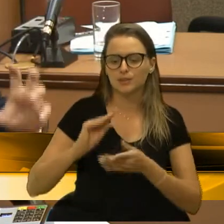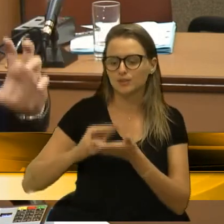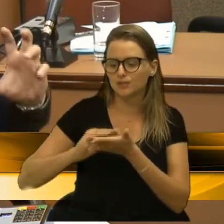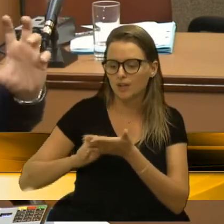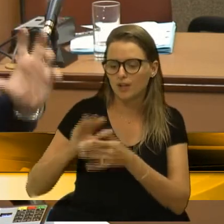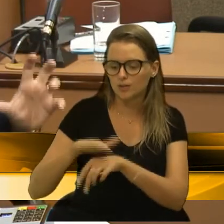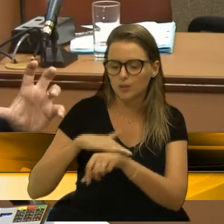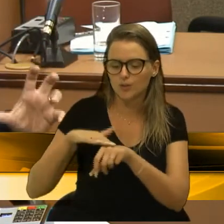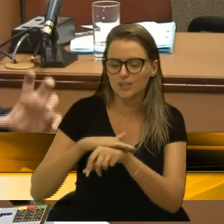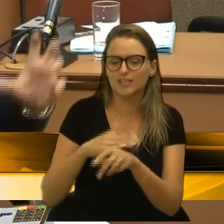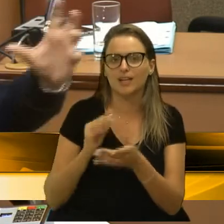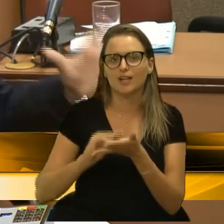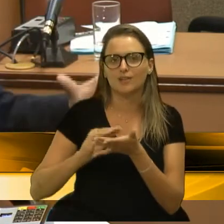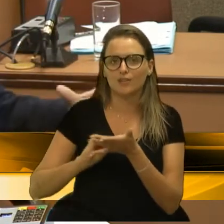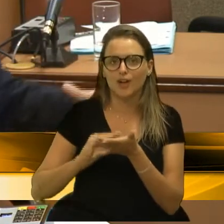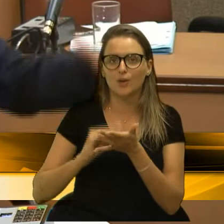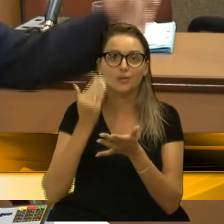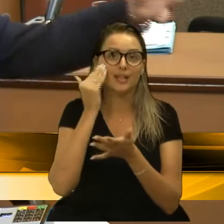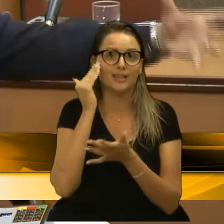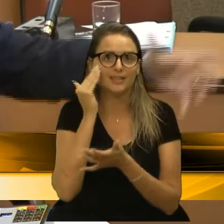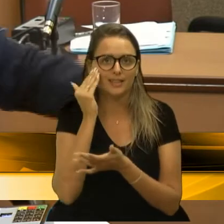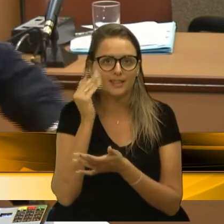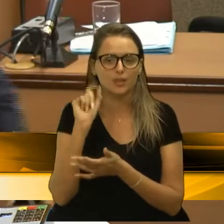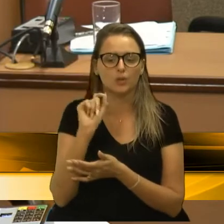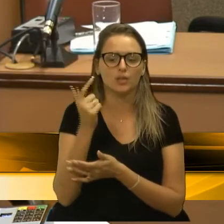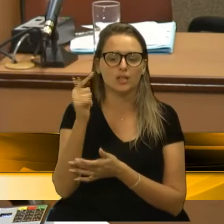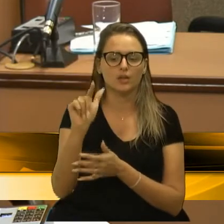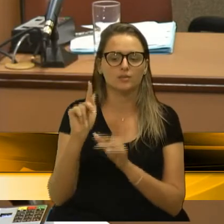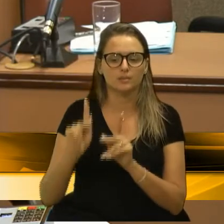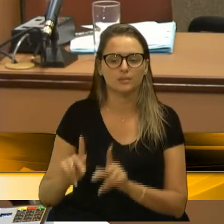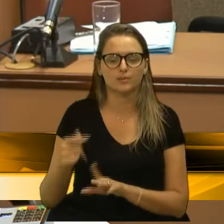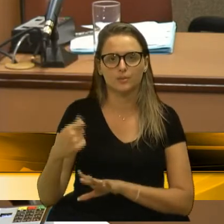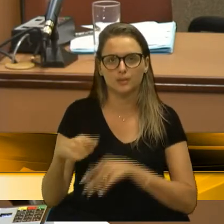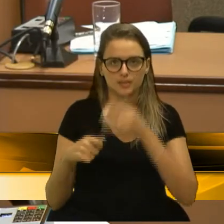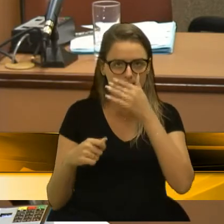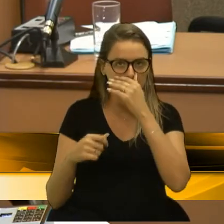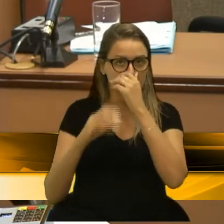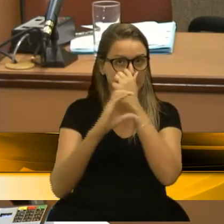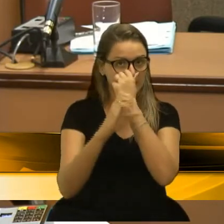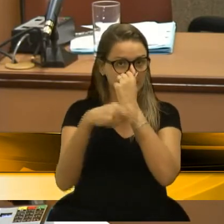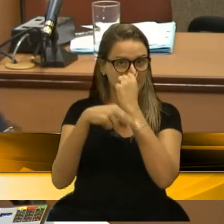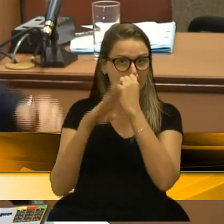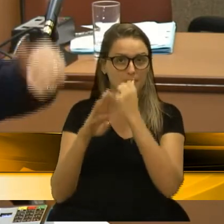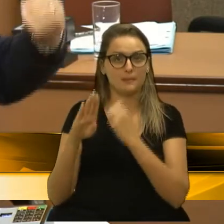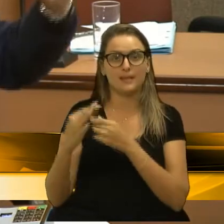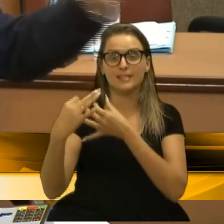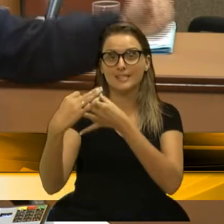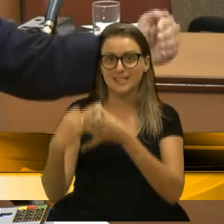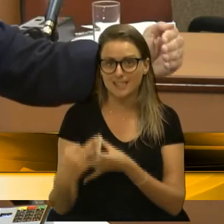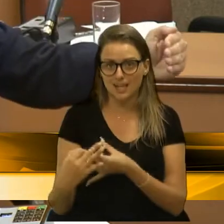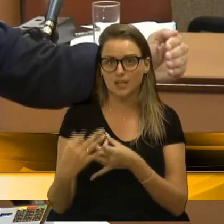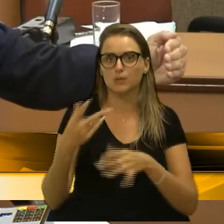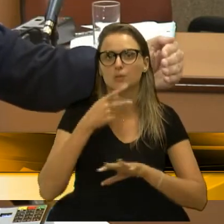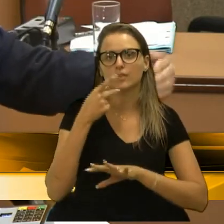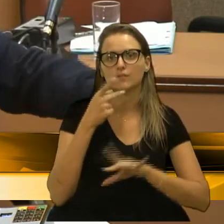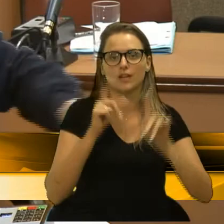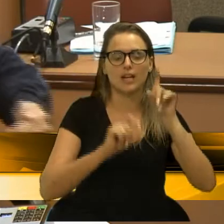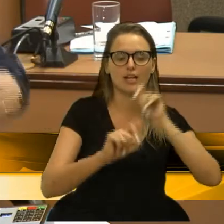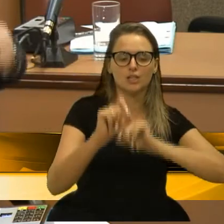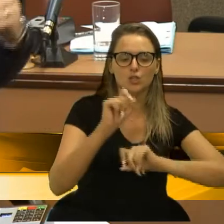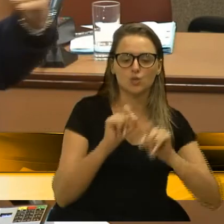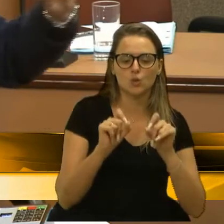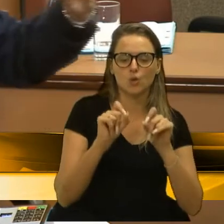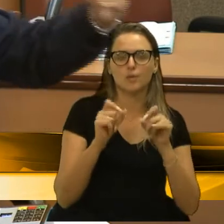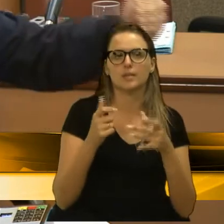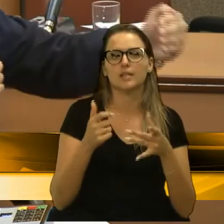falta de compreensão. E, nesse sentido, eu acho que novamente a CNBB ela acerta em tratar a fraternidade, ou seja,